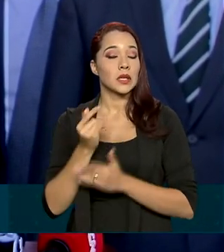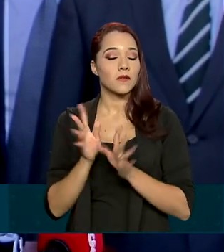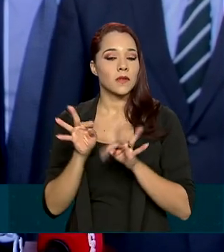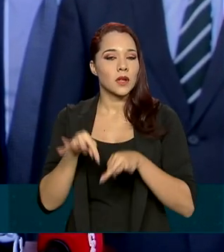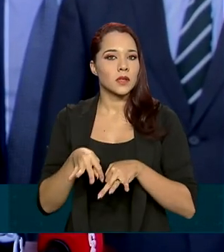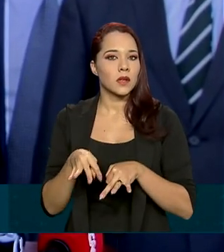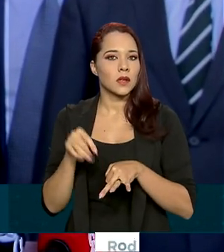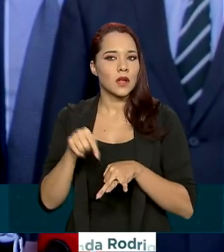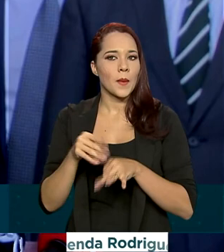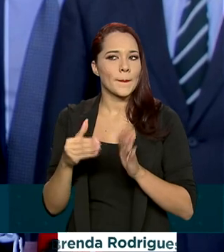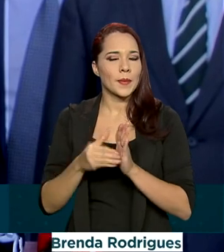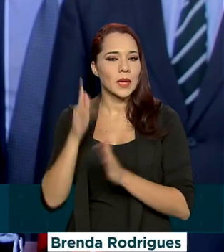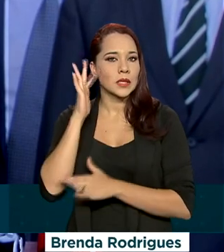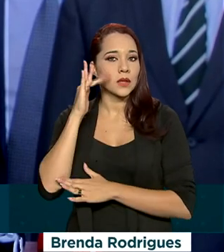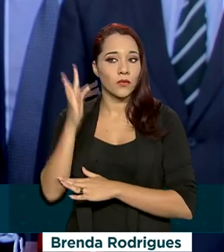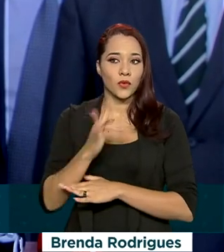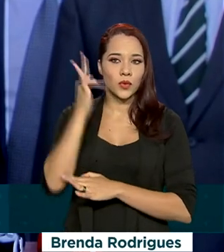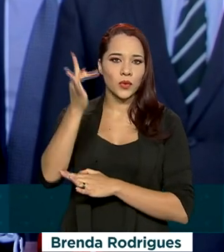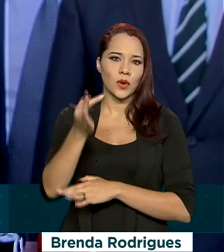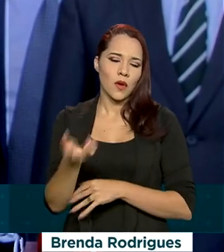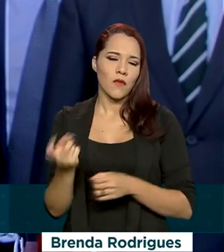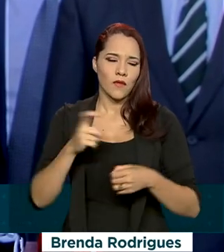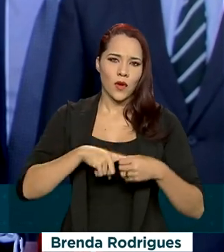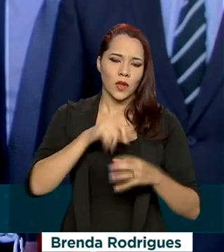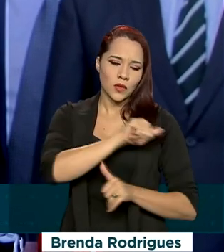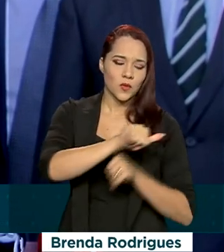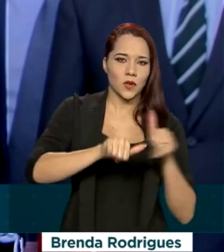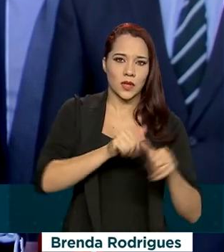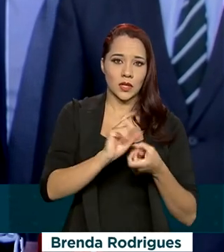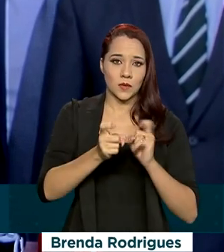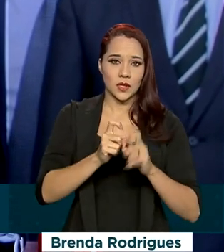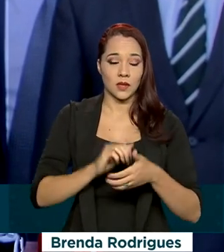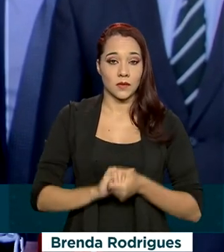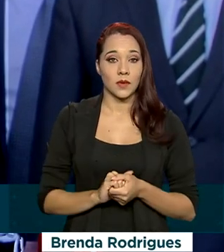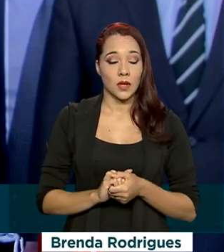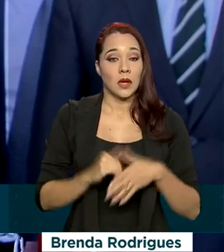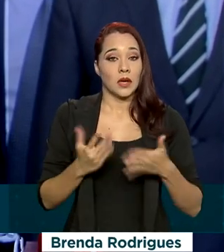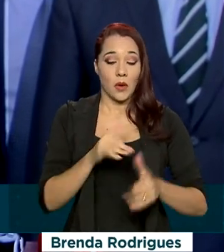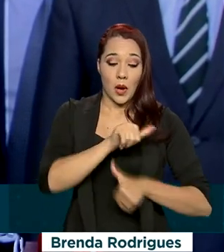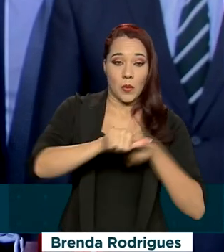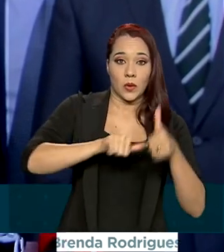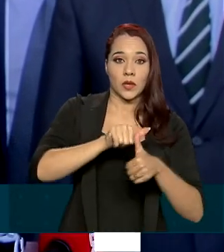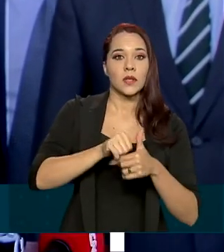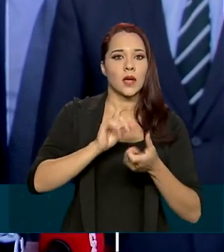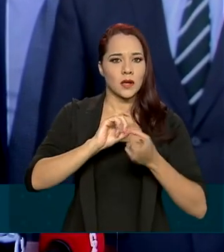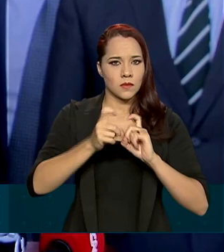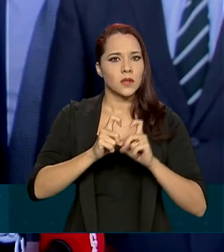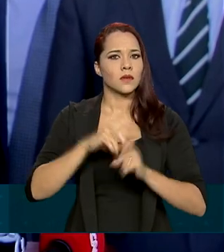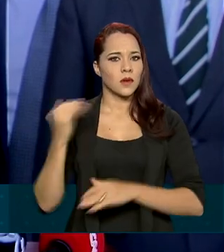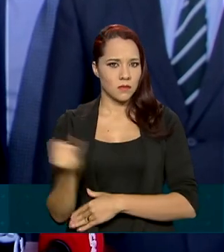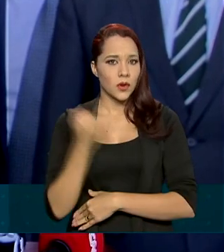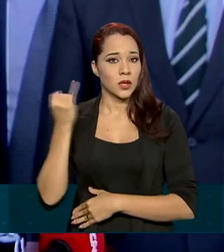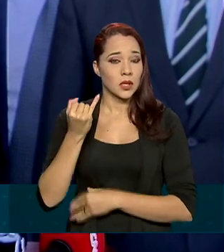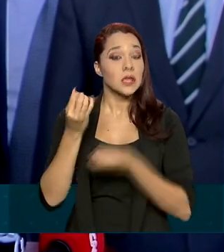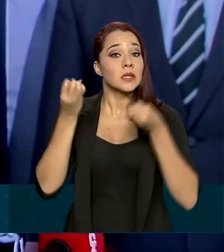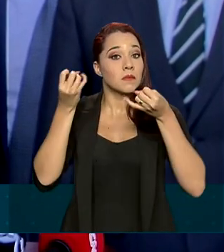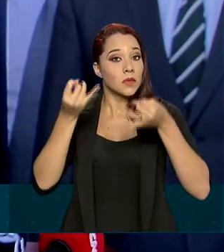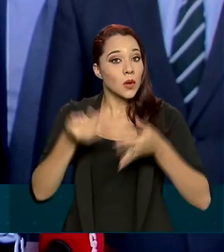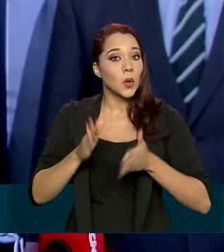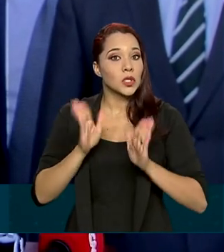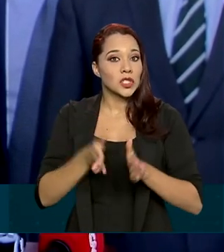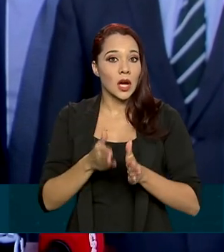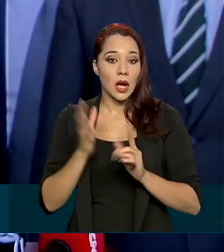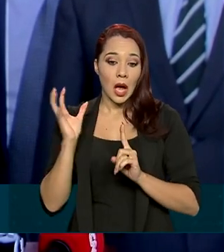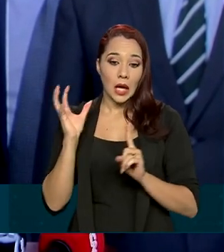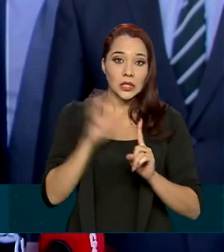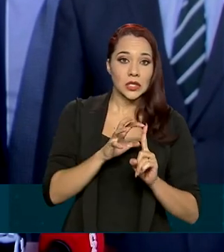futuro, a retomada das reformas. Então, a reforma administrativa é importante, como o presidente deixou claro desde o início, não atinge